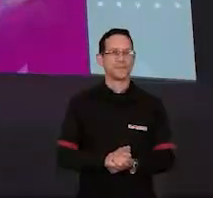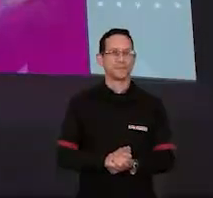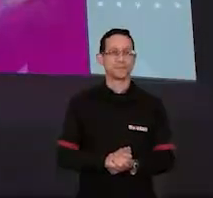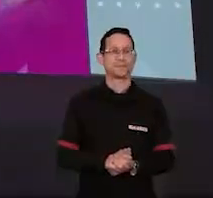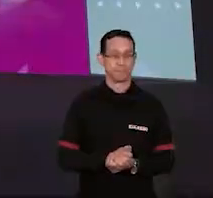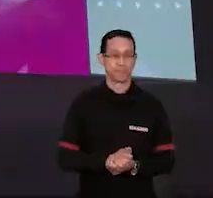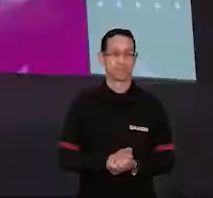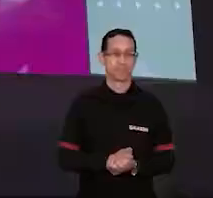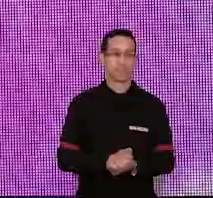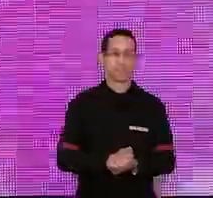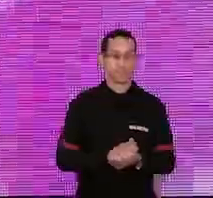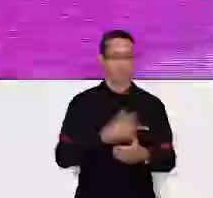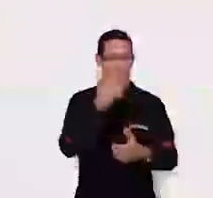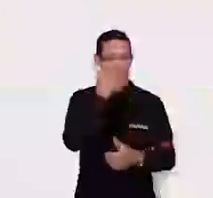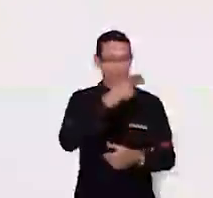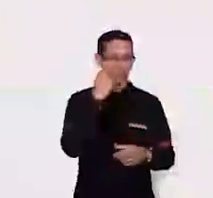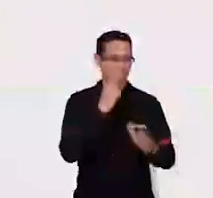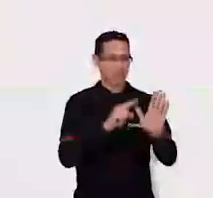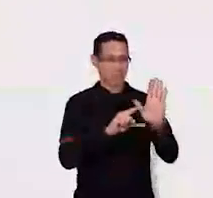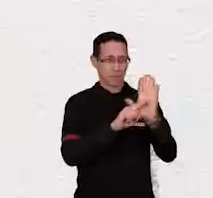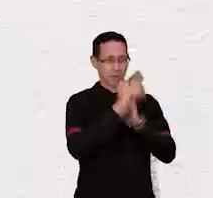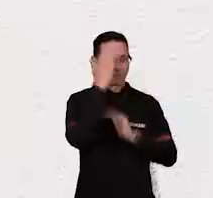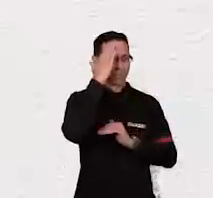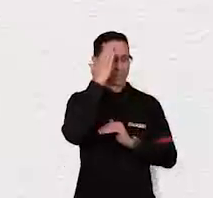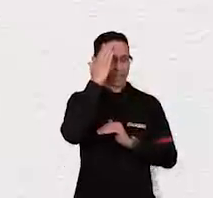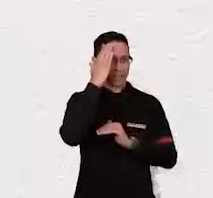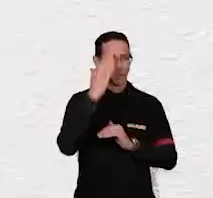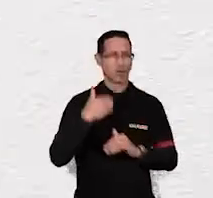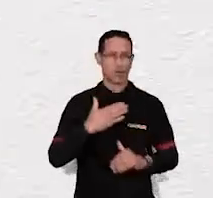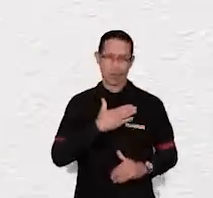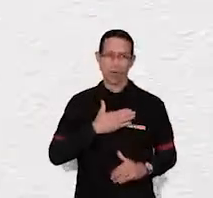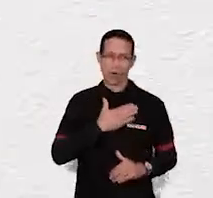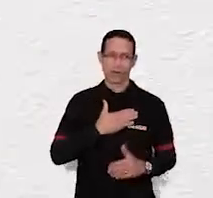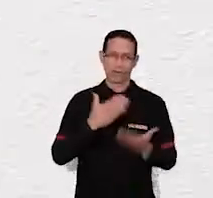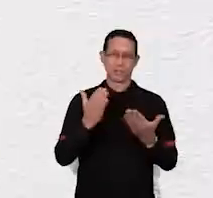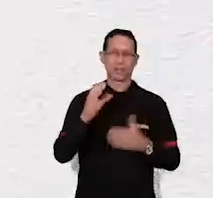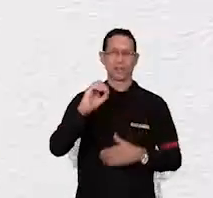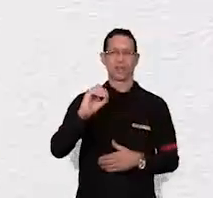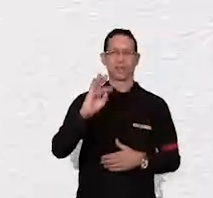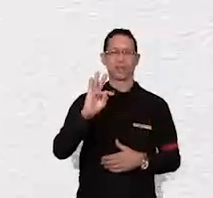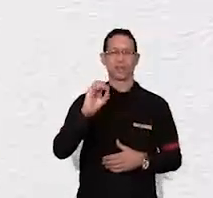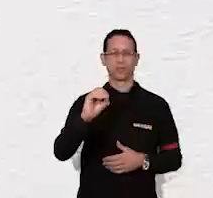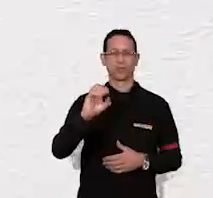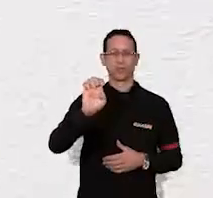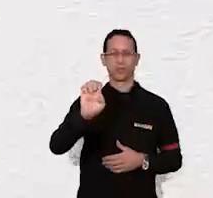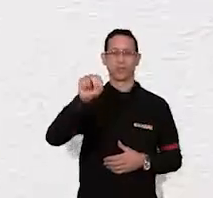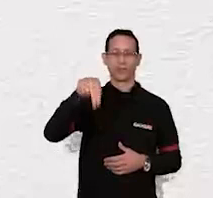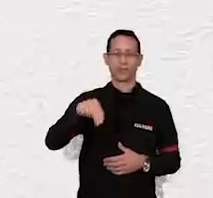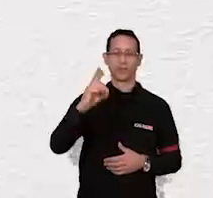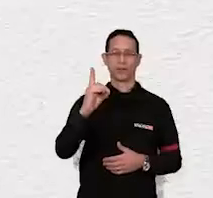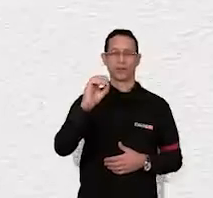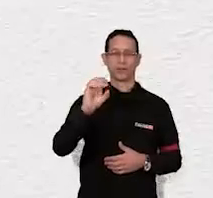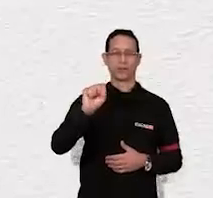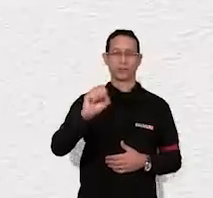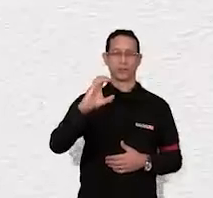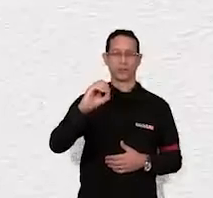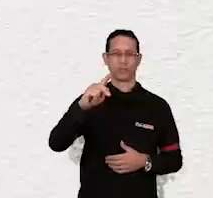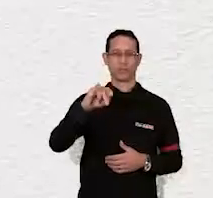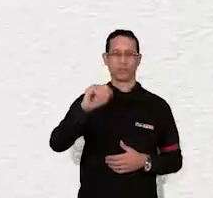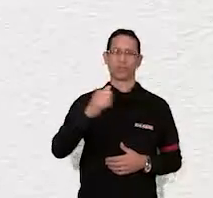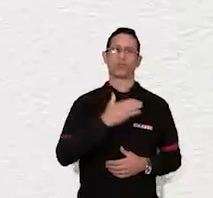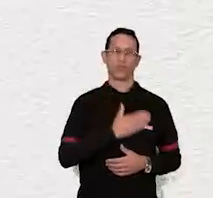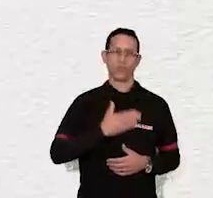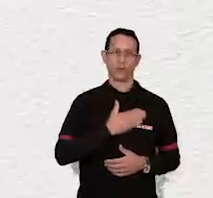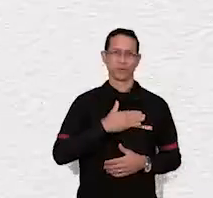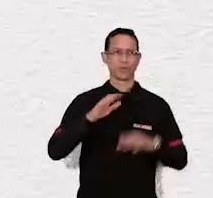E aí, eu te pergunto, né, que eu sei que você é fã da otoendoscopia. Então, a maioria das vezes esses caras chegam com